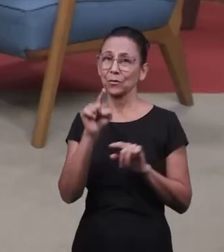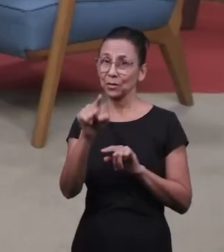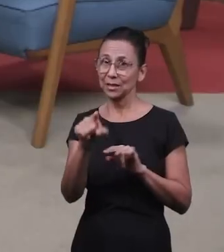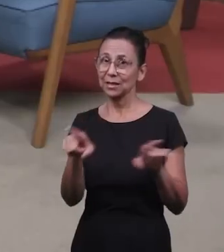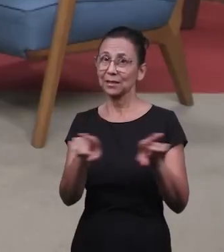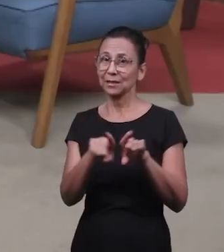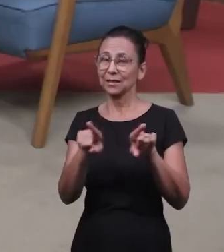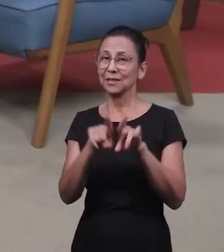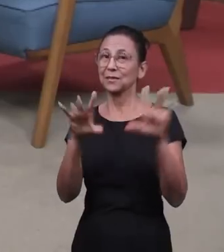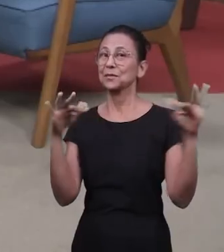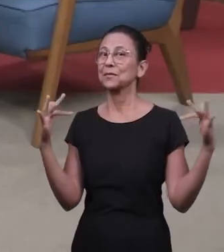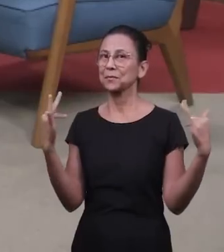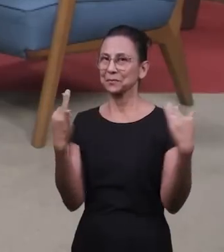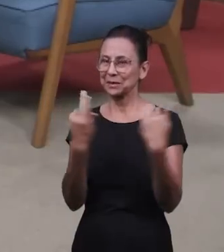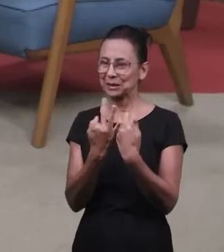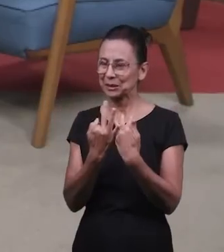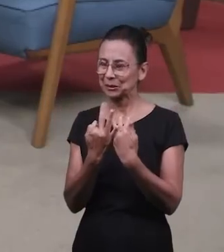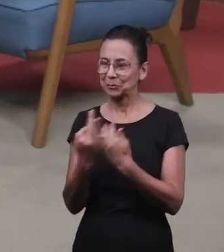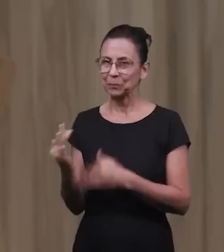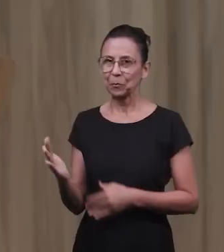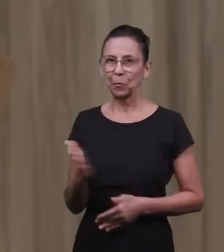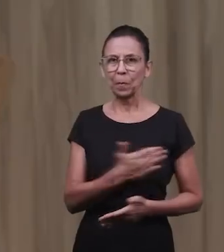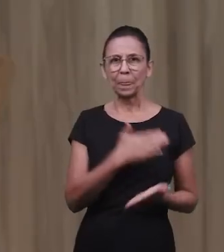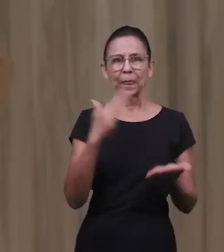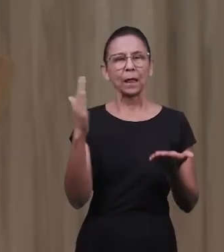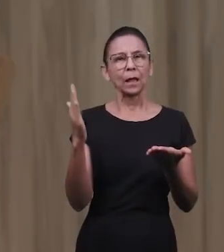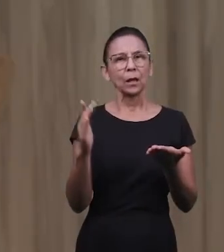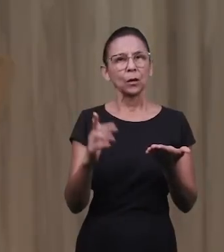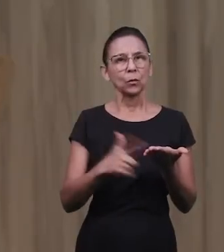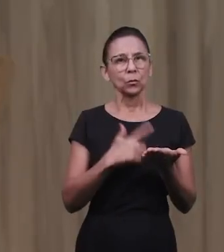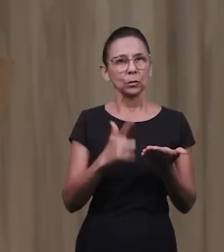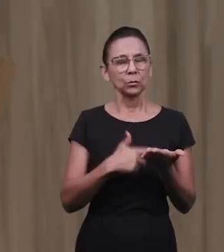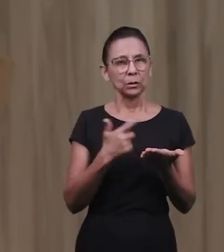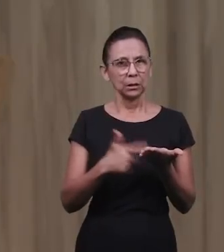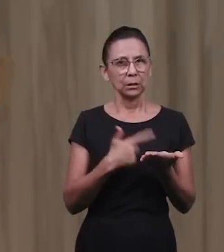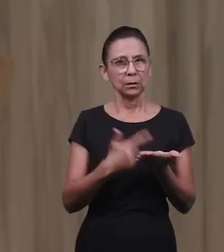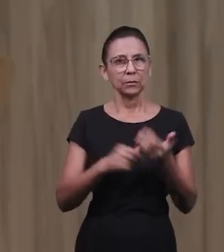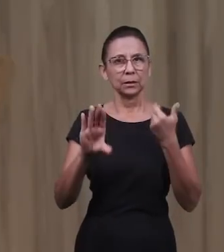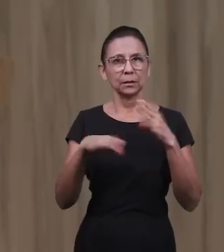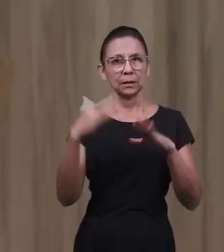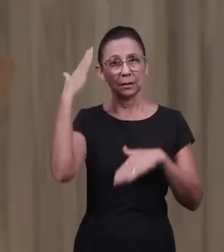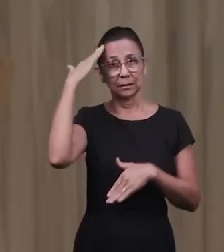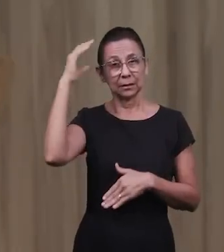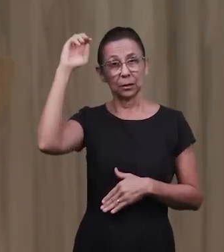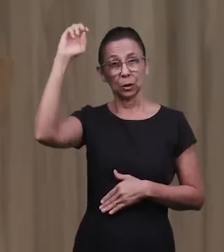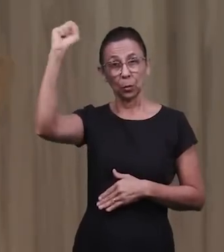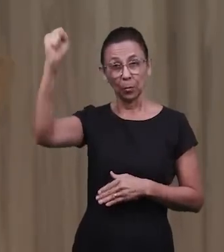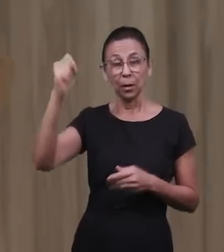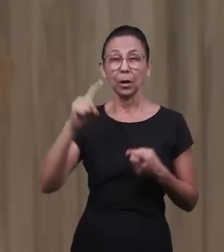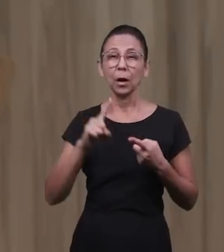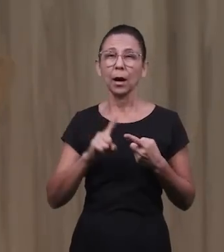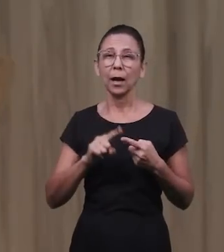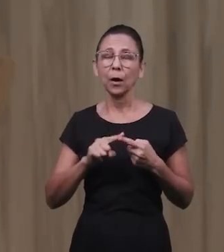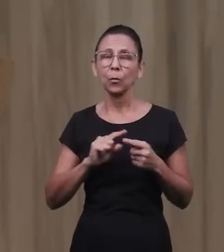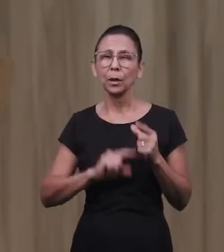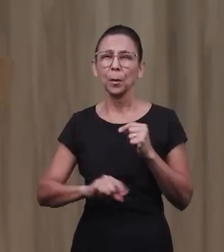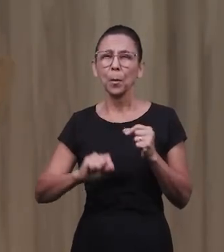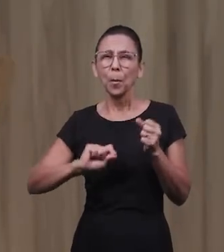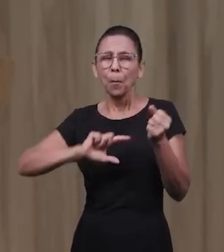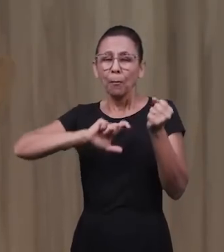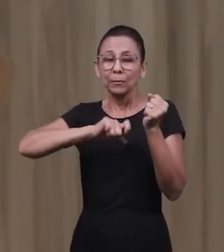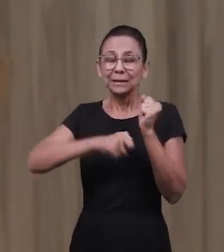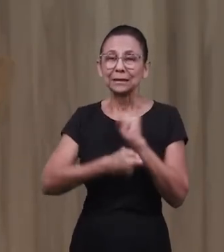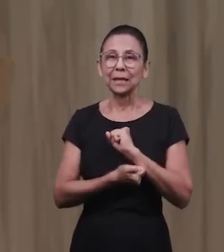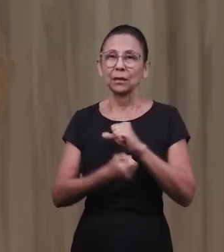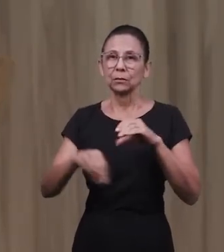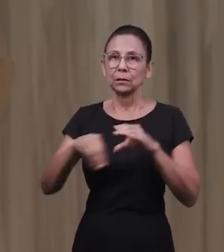especialmente para você e também para toda a sua família. O livro de Cantares de Salomão é um dos maiores e mais profundos mistérios